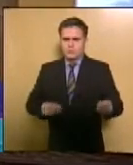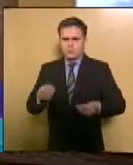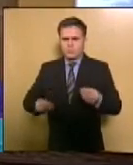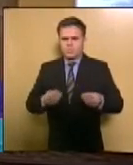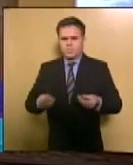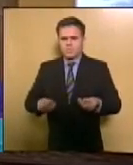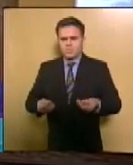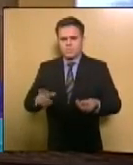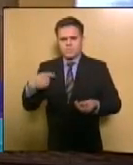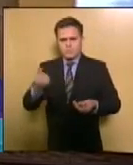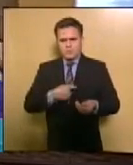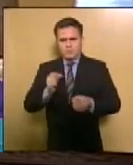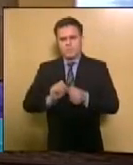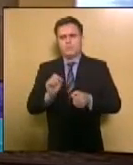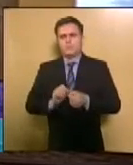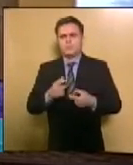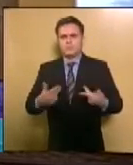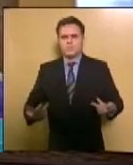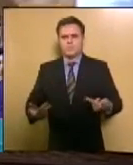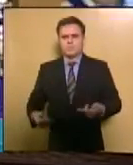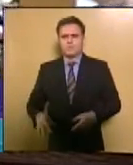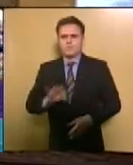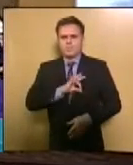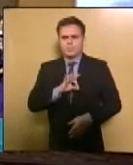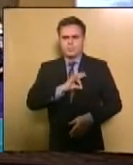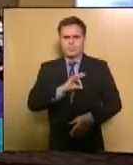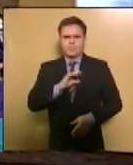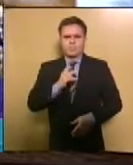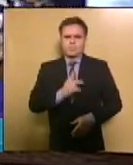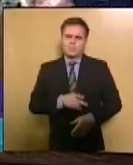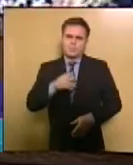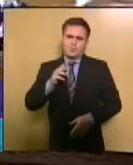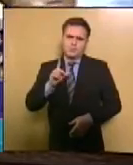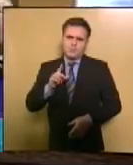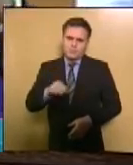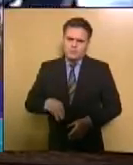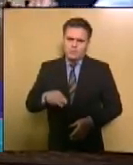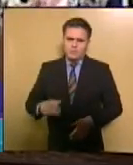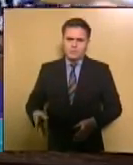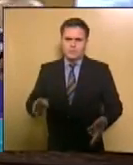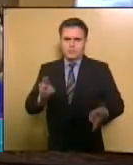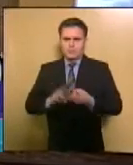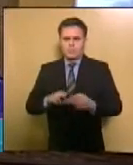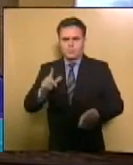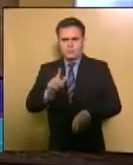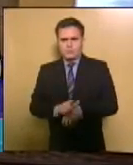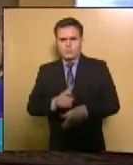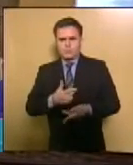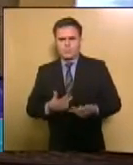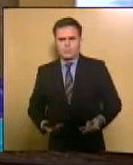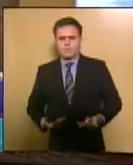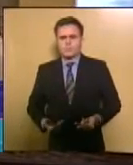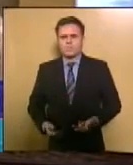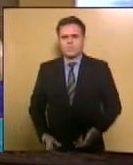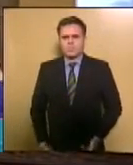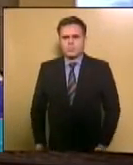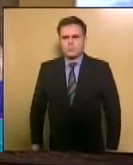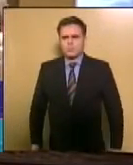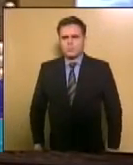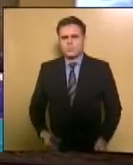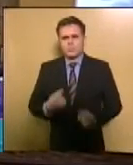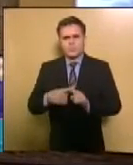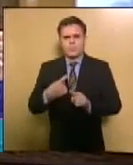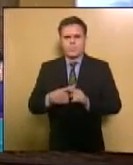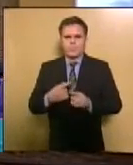estávamos fazendo Polícia Militar está na rua tá aprendendo arma tá fazendo flagrante Mas por que é que os